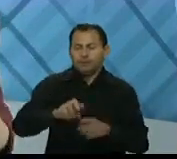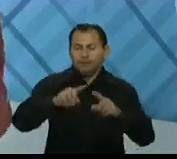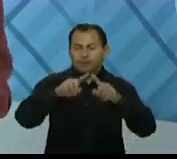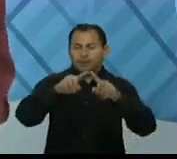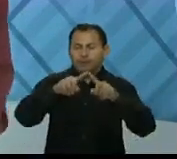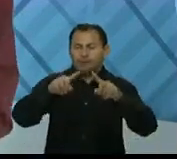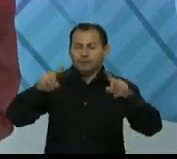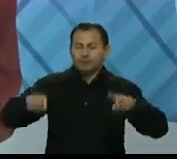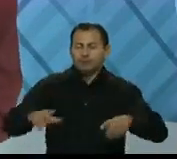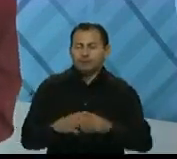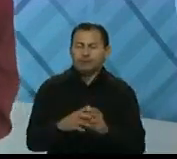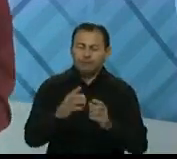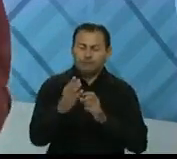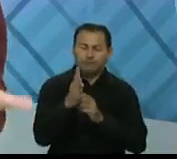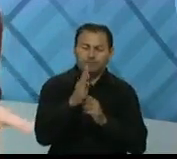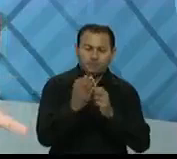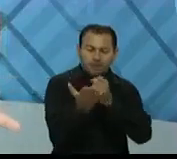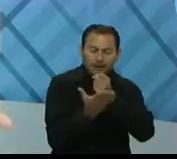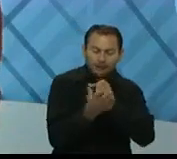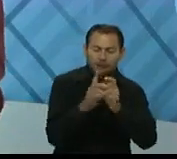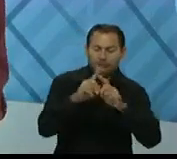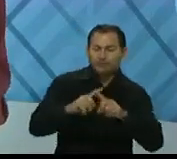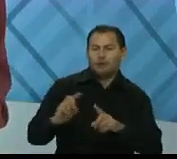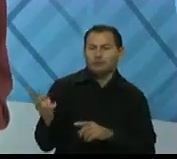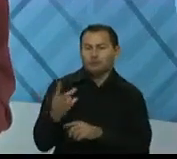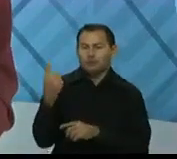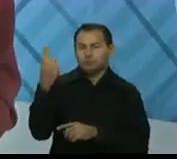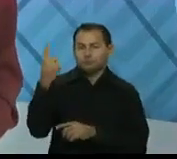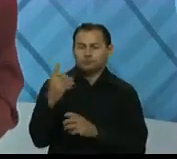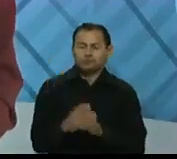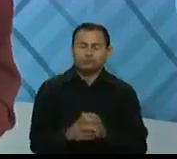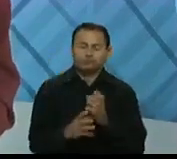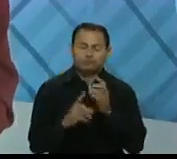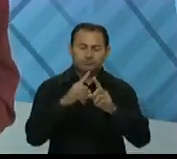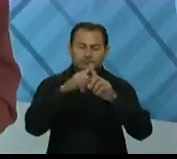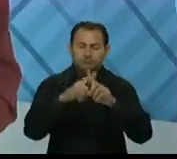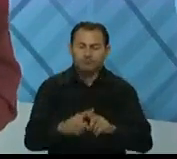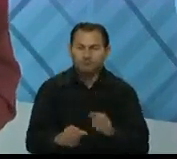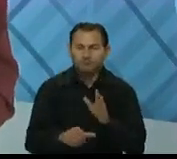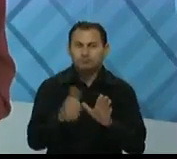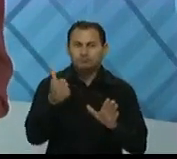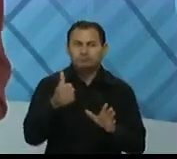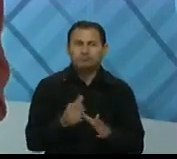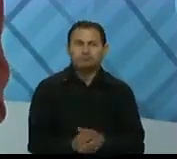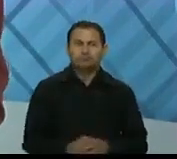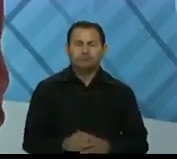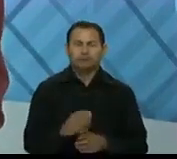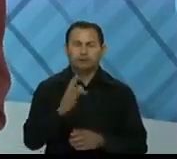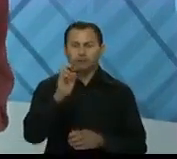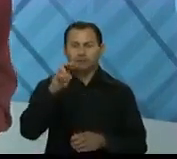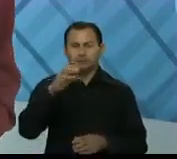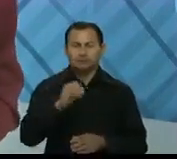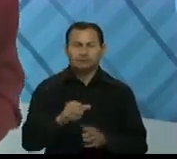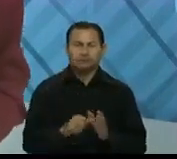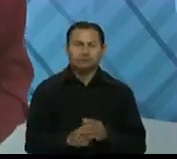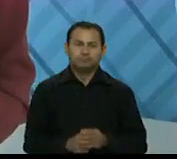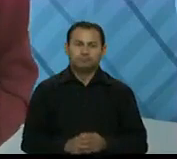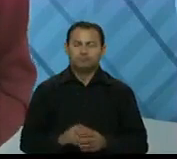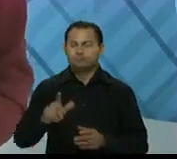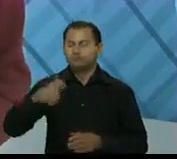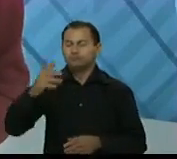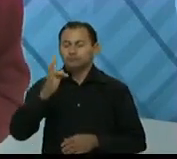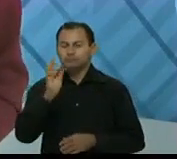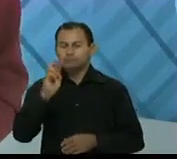é base vezes altura. Então, se nós multiplicarmos um monômio de primeiro grau, uma função de primeiro grau, com uma